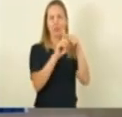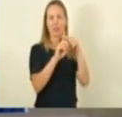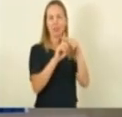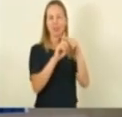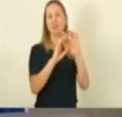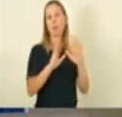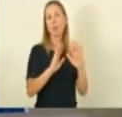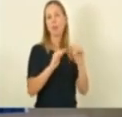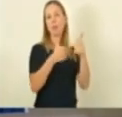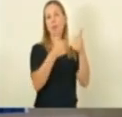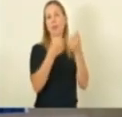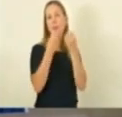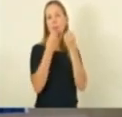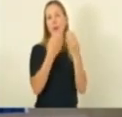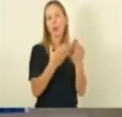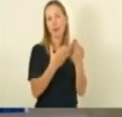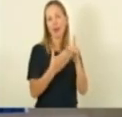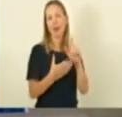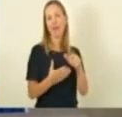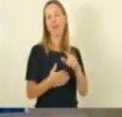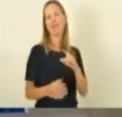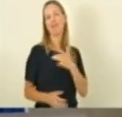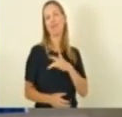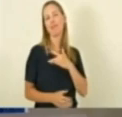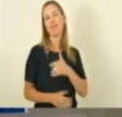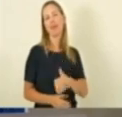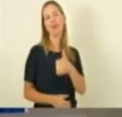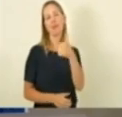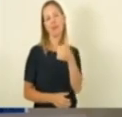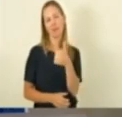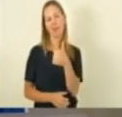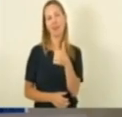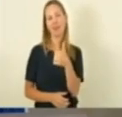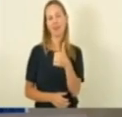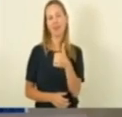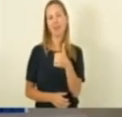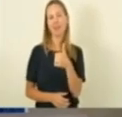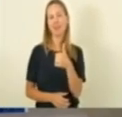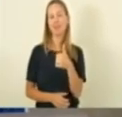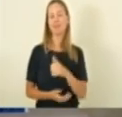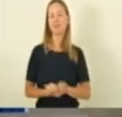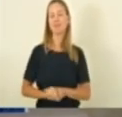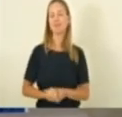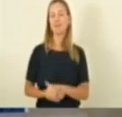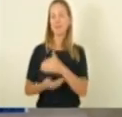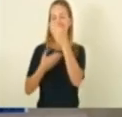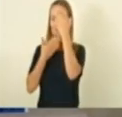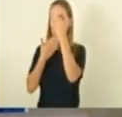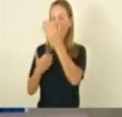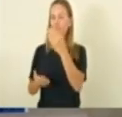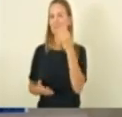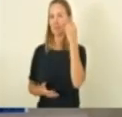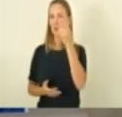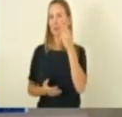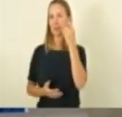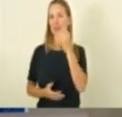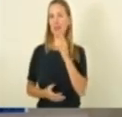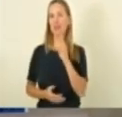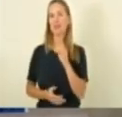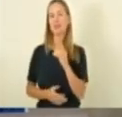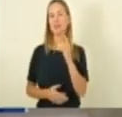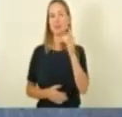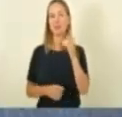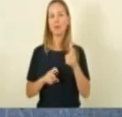mundo melhor, sempre vale a pena. E, obviamente, não esquecendo de fazer a nossa parte. Muito obrigado, deputado Dr.